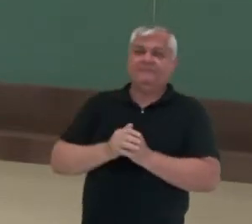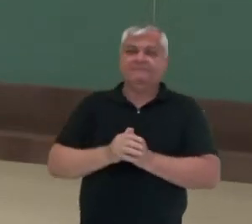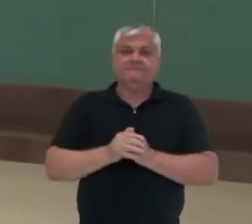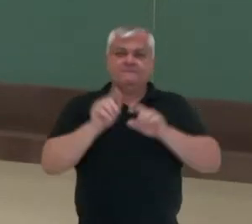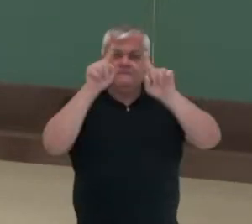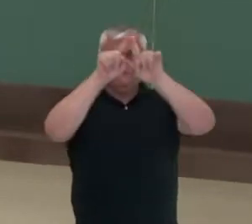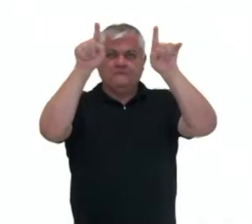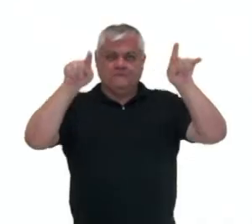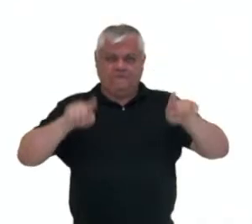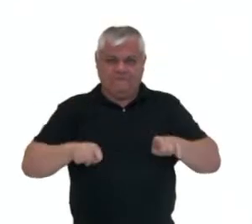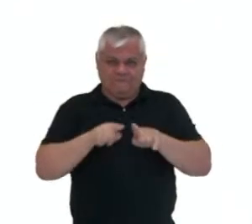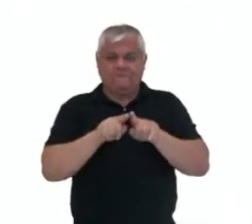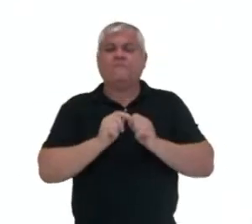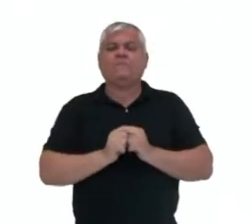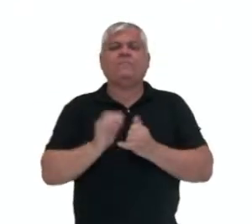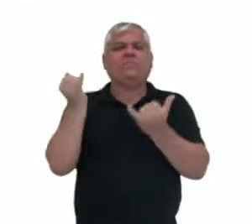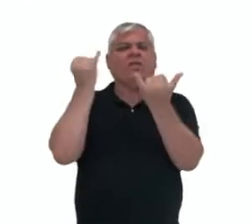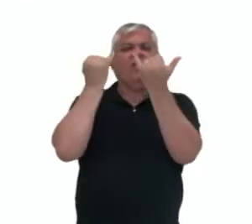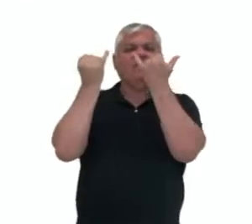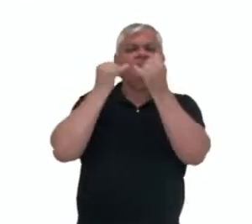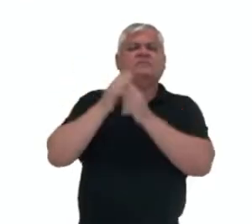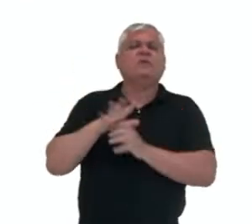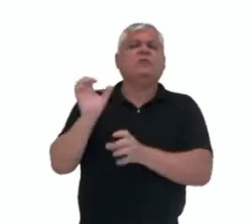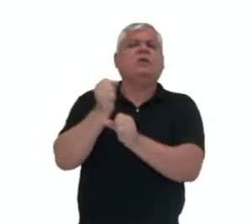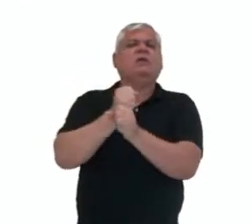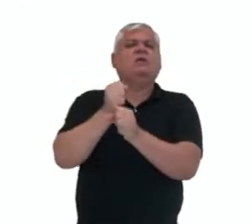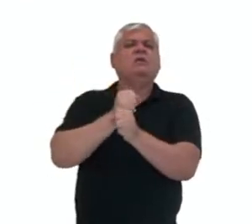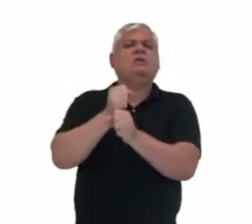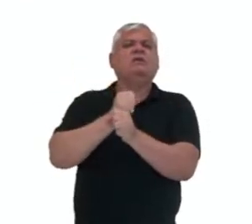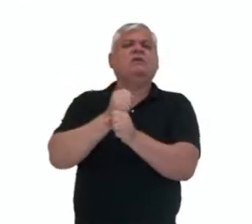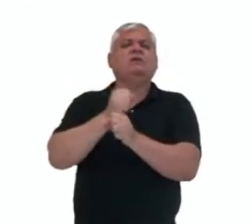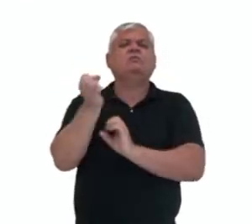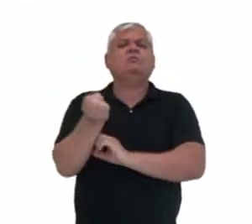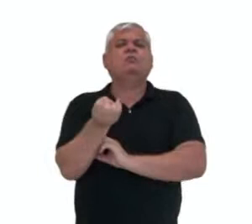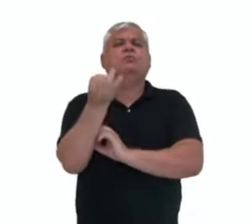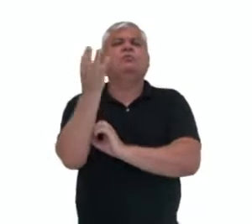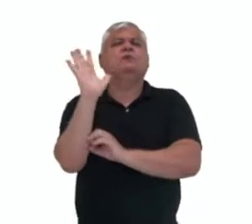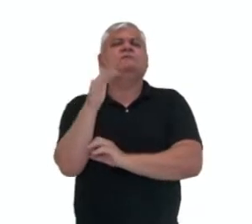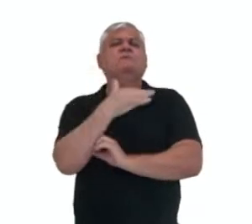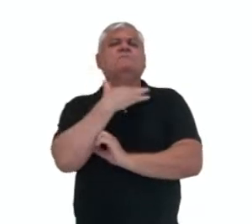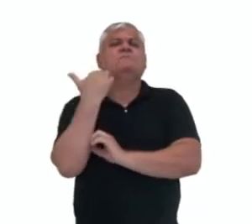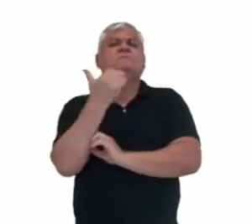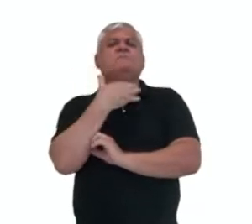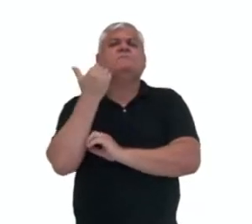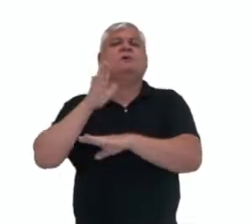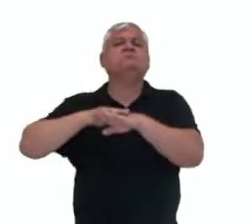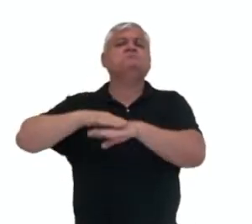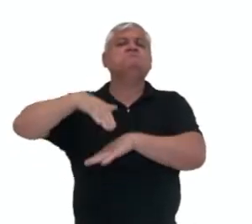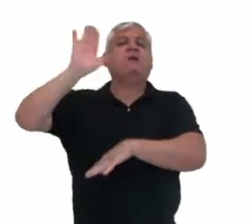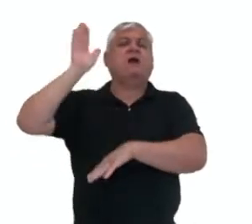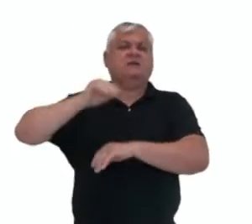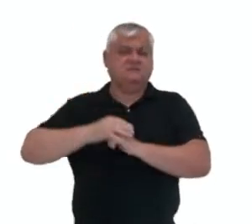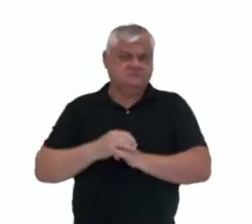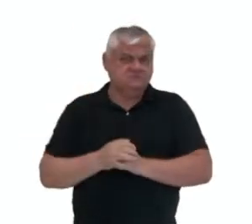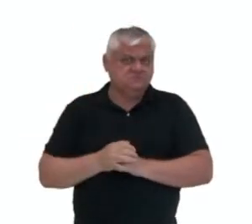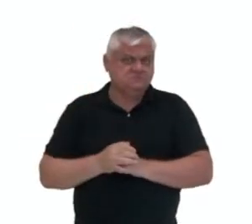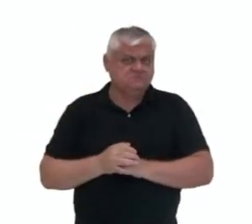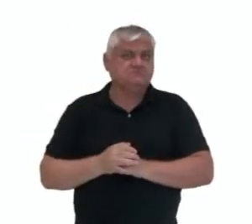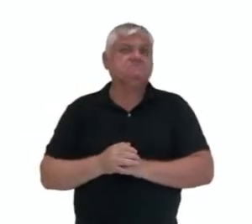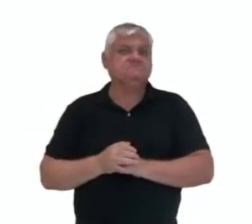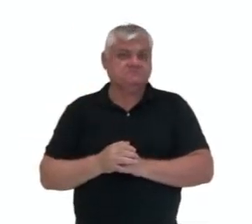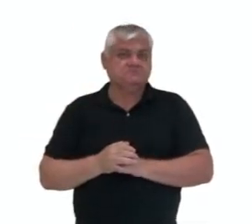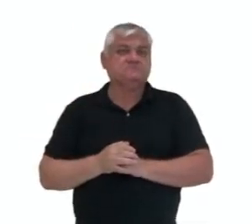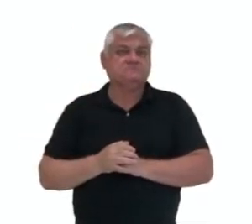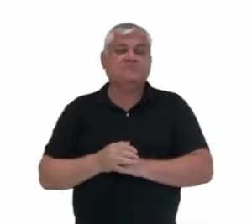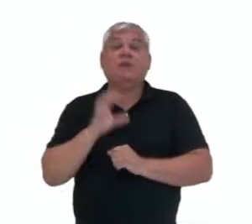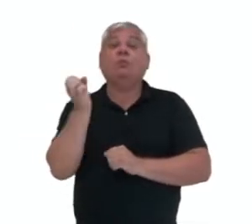e olha as informações. Em qual dos anos apresentados a quantidade de mortes por acidente de trânsito foi maior, né? Isso que a gente quer saber, né?